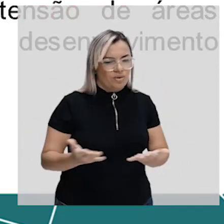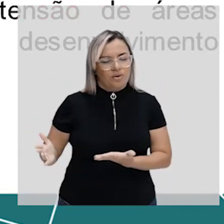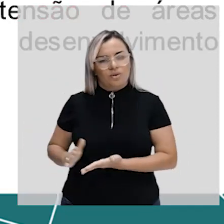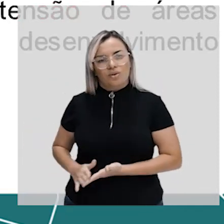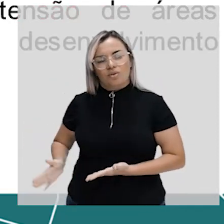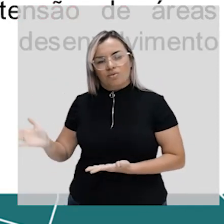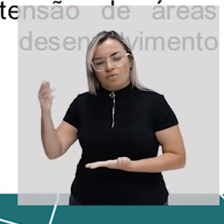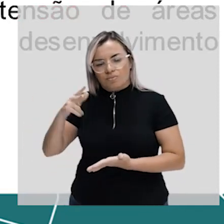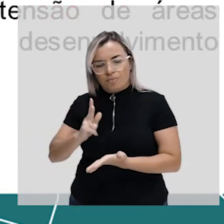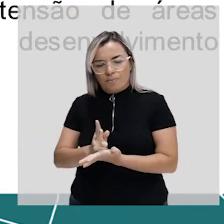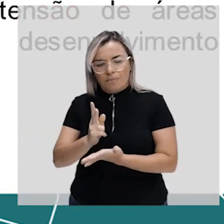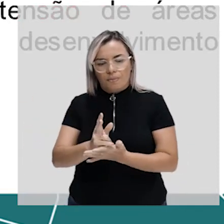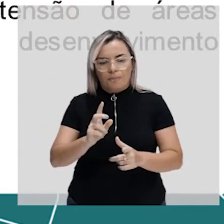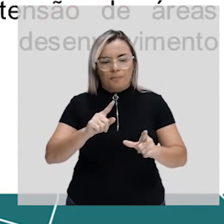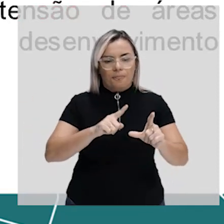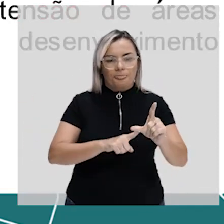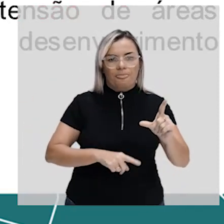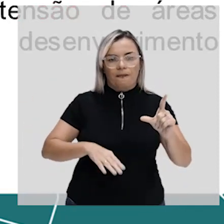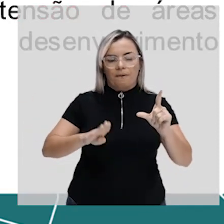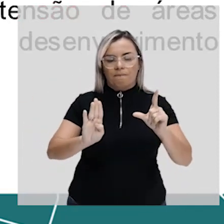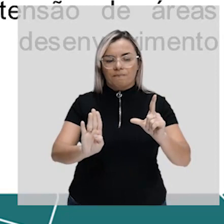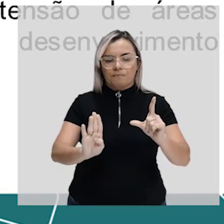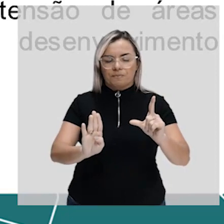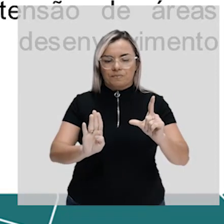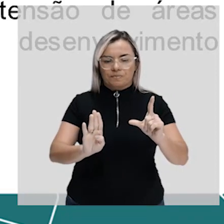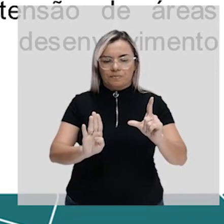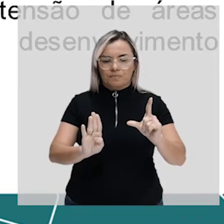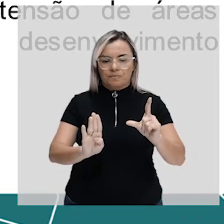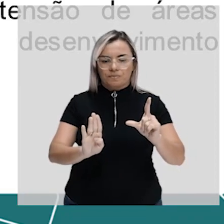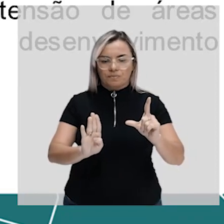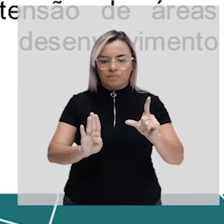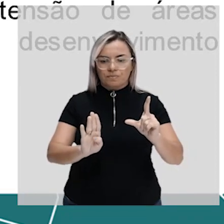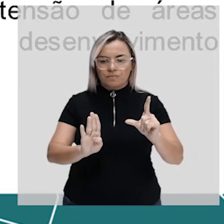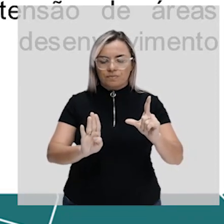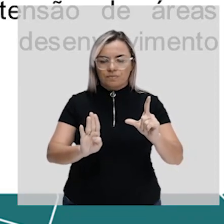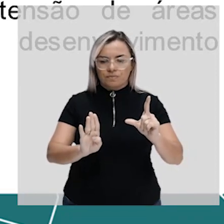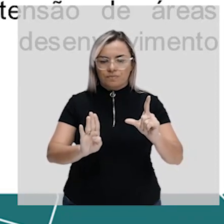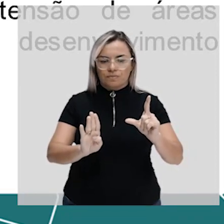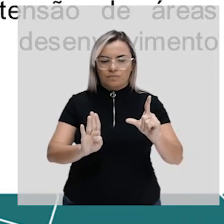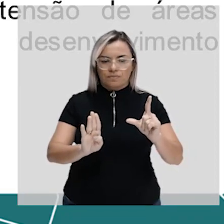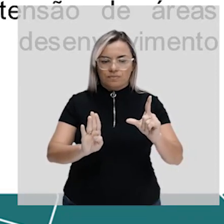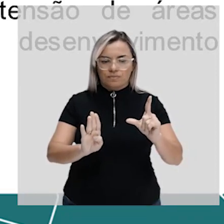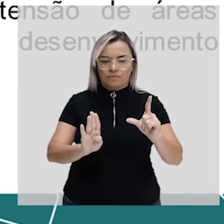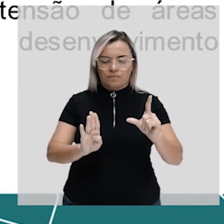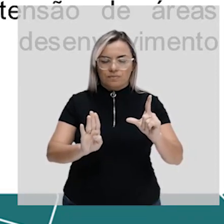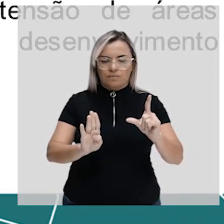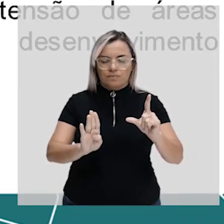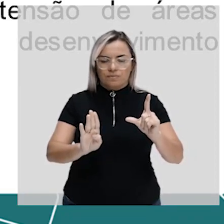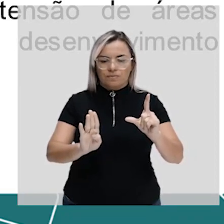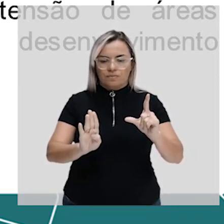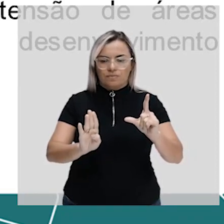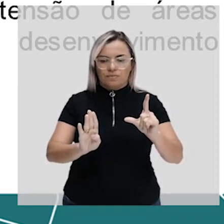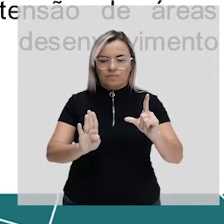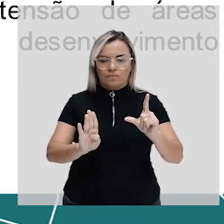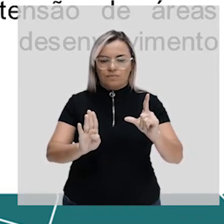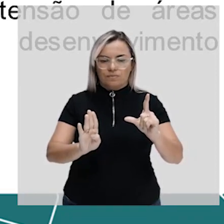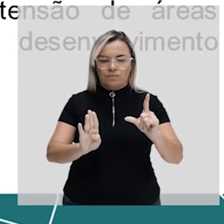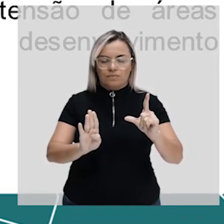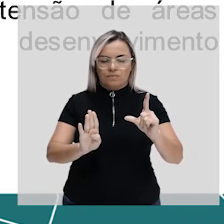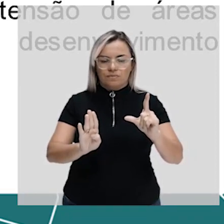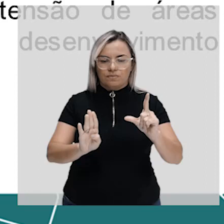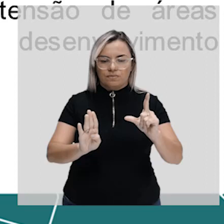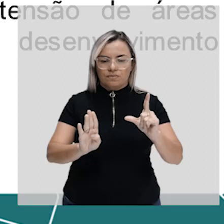B. O número 1 corresponde à região de maior área, onde as condições naturais permitiram o estabelecimento de